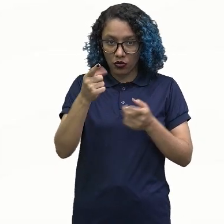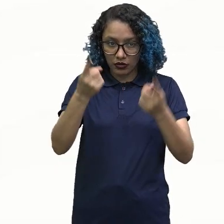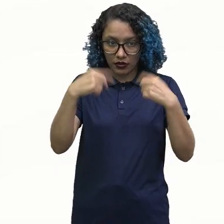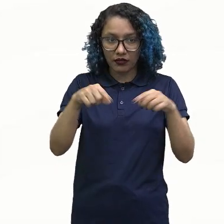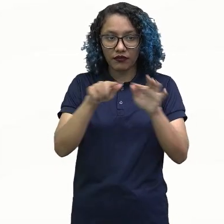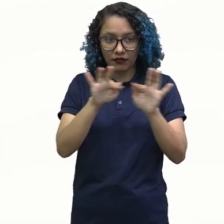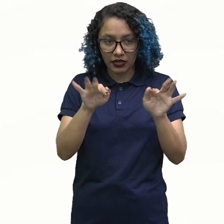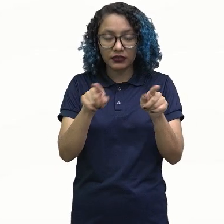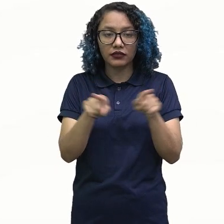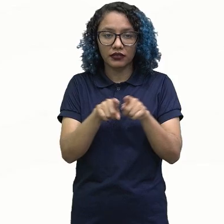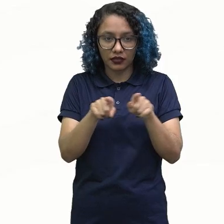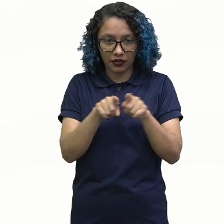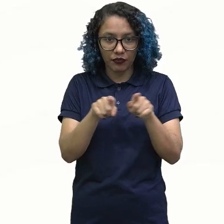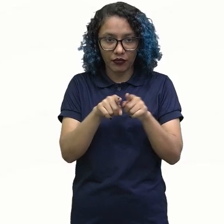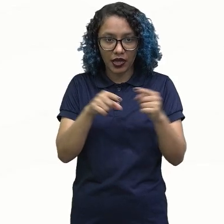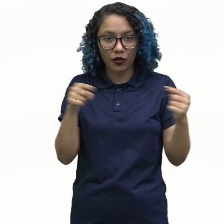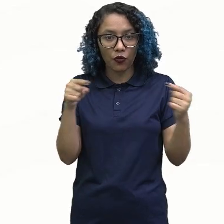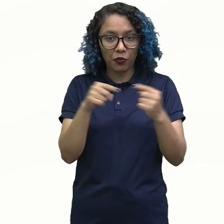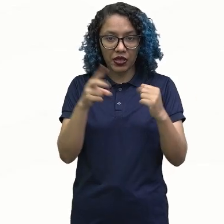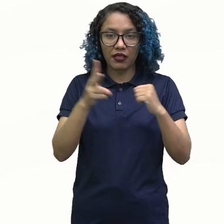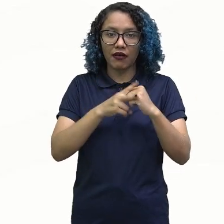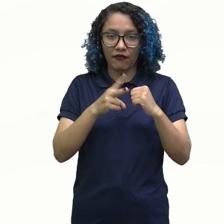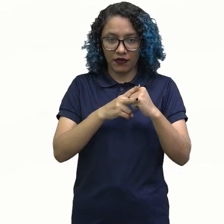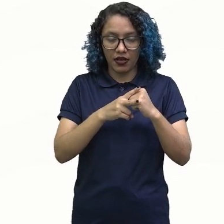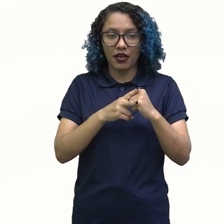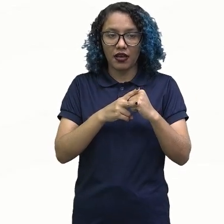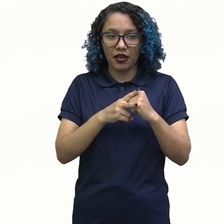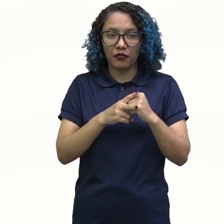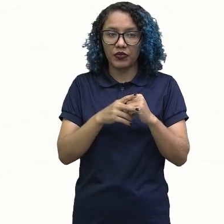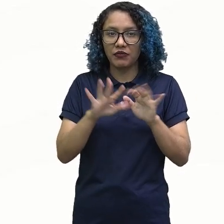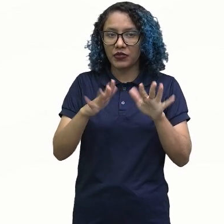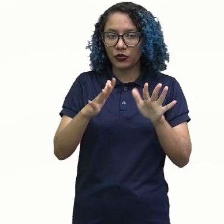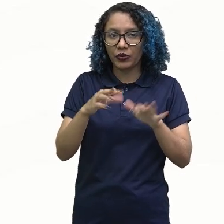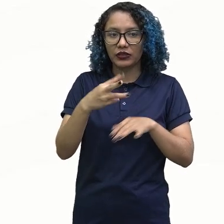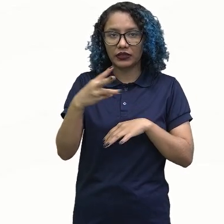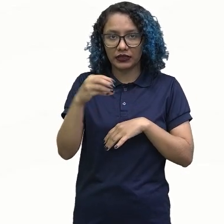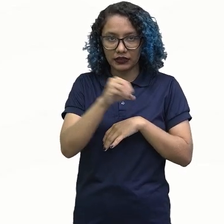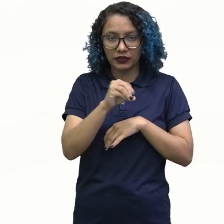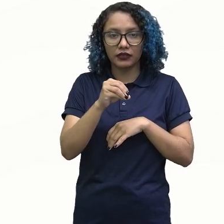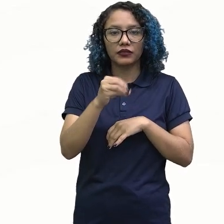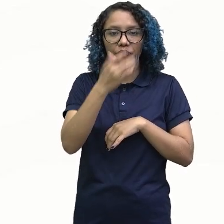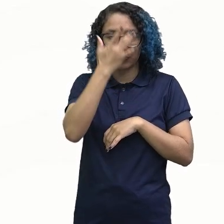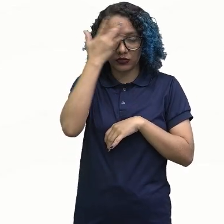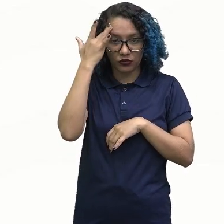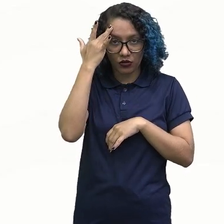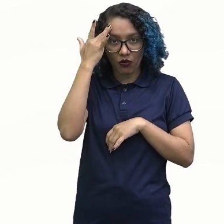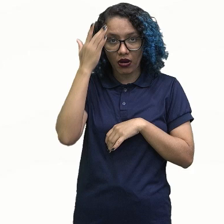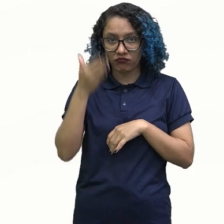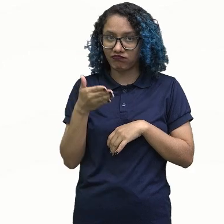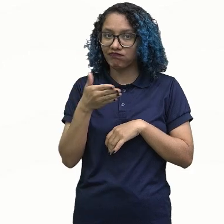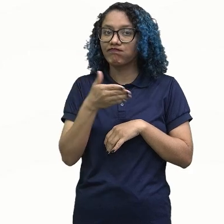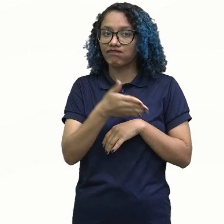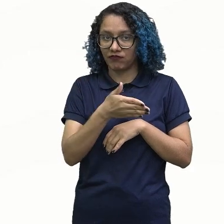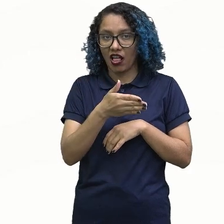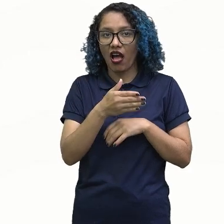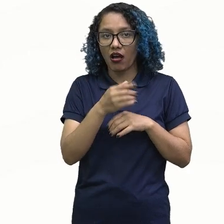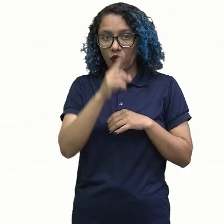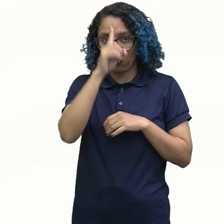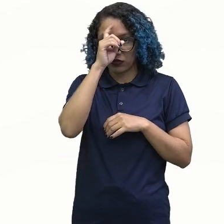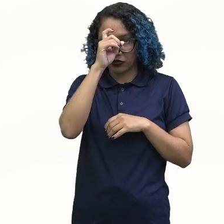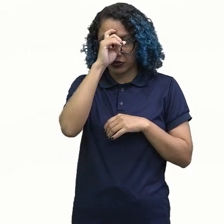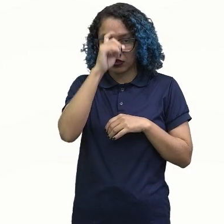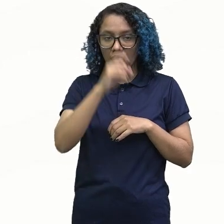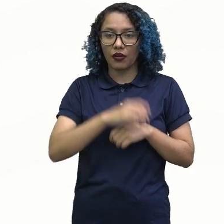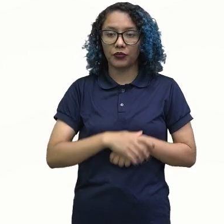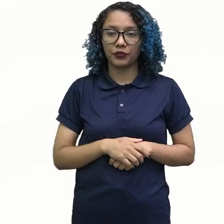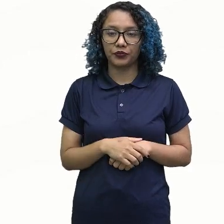que está concordando aqui com o verbo. Cerca de 300 pessoas foram hospitalizadas, tá? Temos uma observação